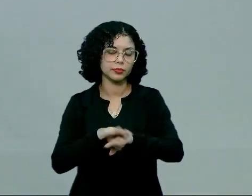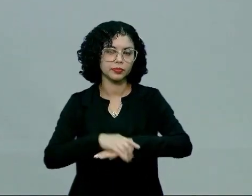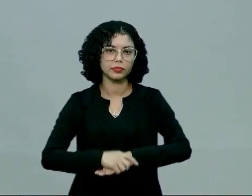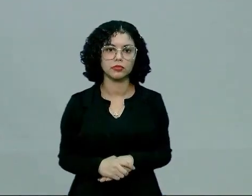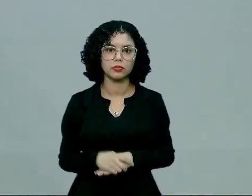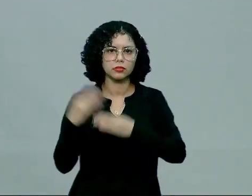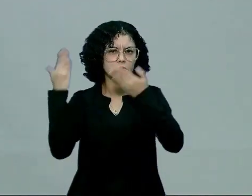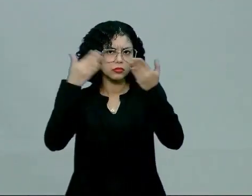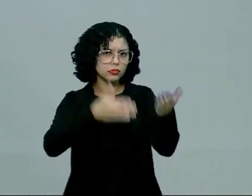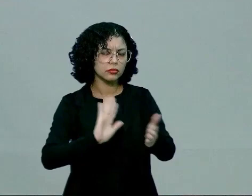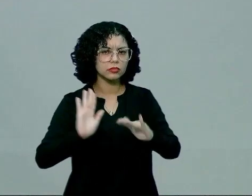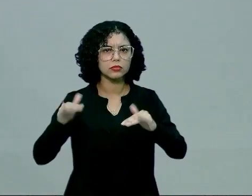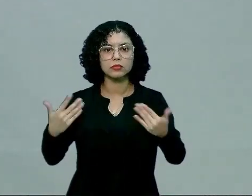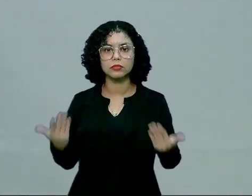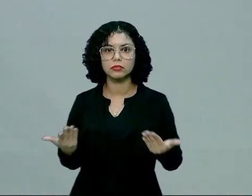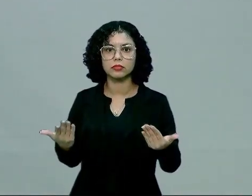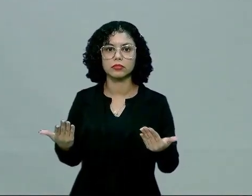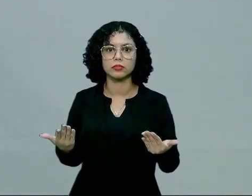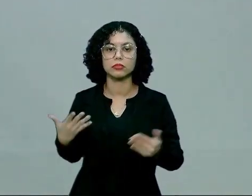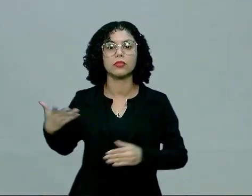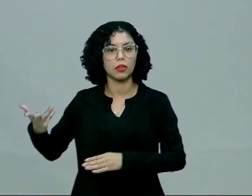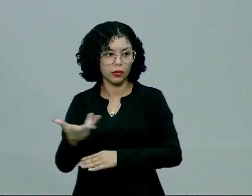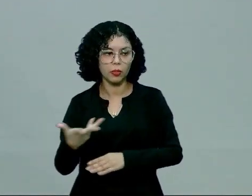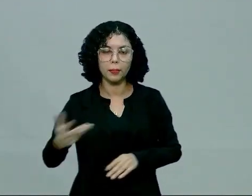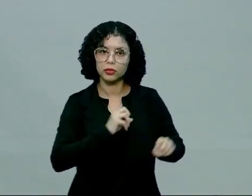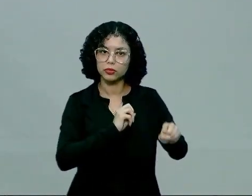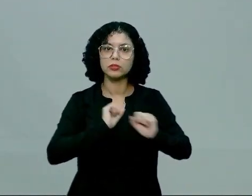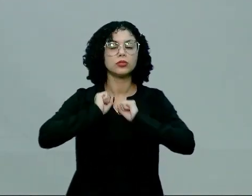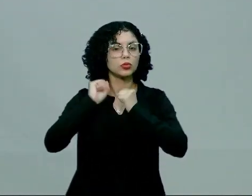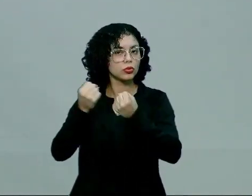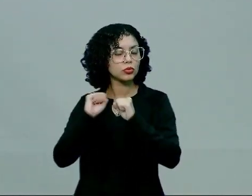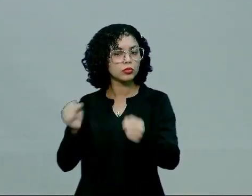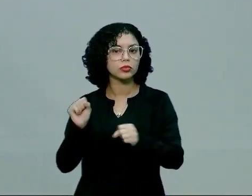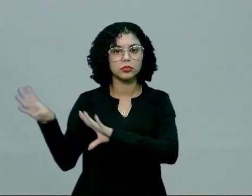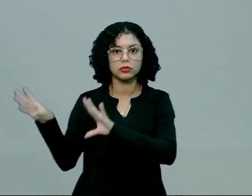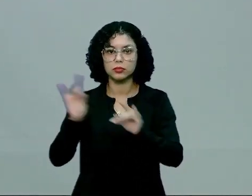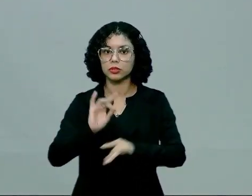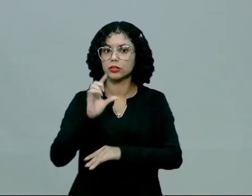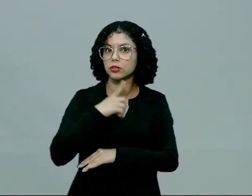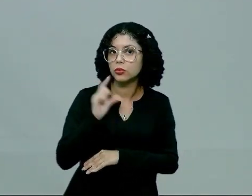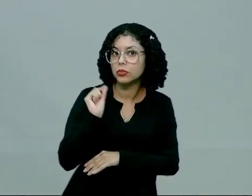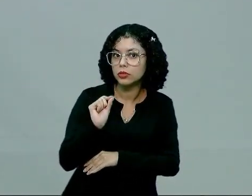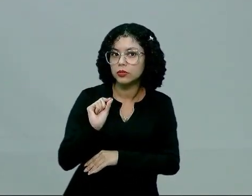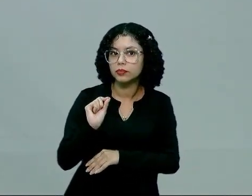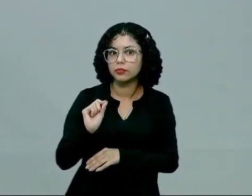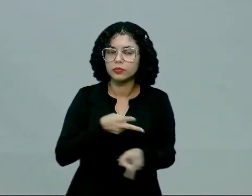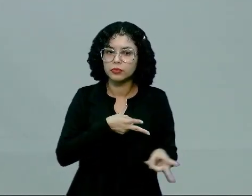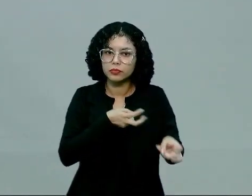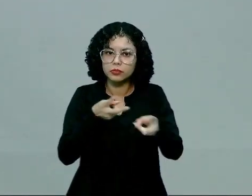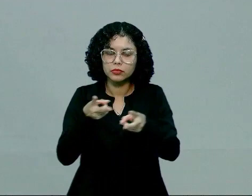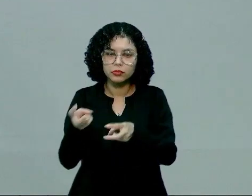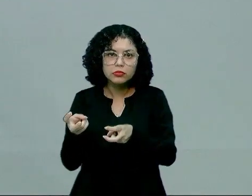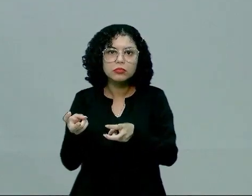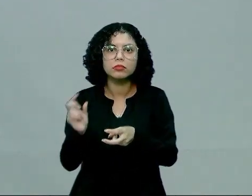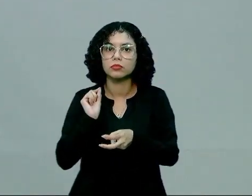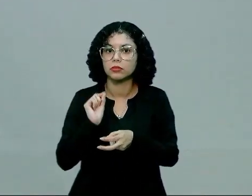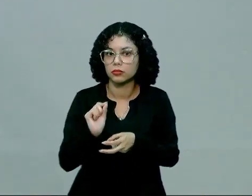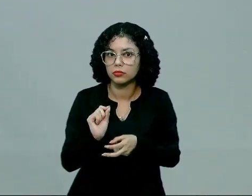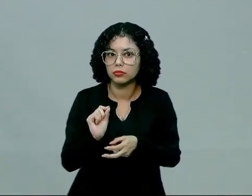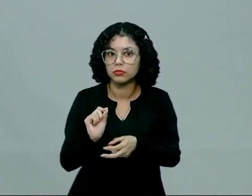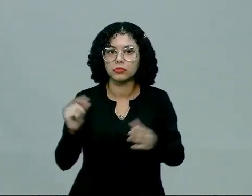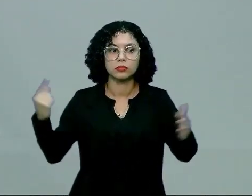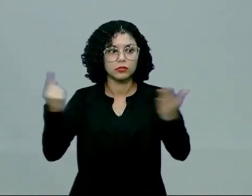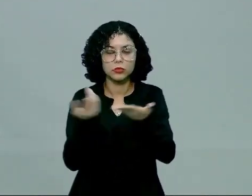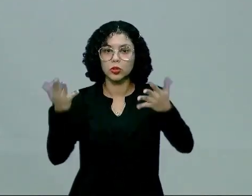Qual é o direcionamento disso e a base da Educação Física ela vai ter essa esse permeado ela vai